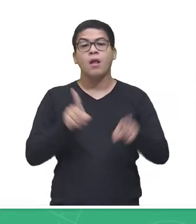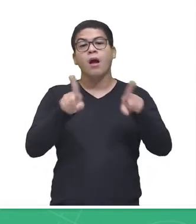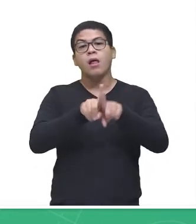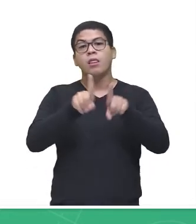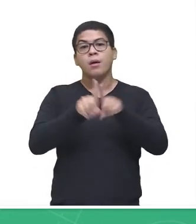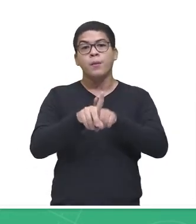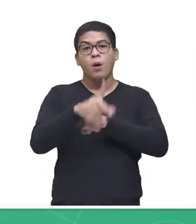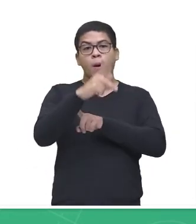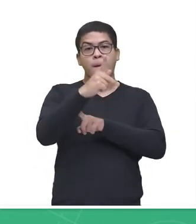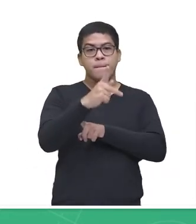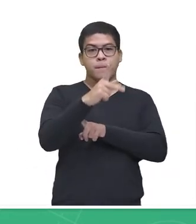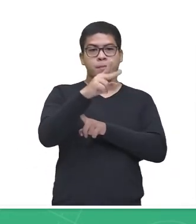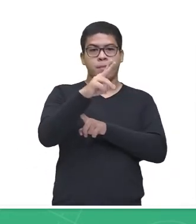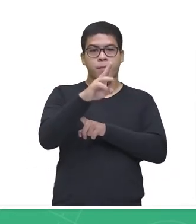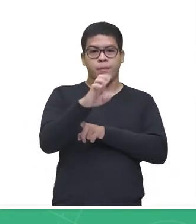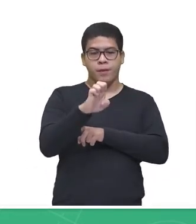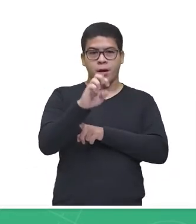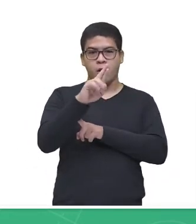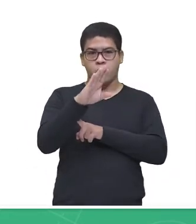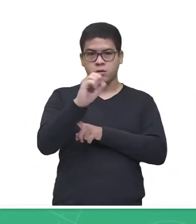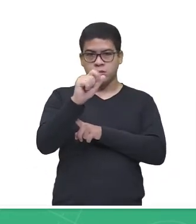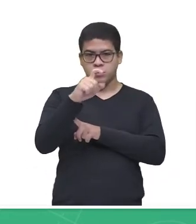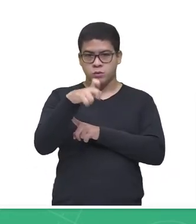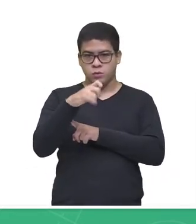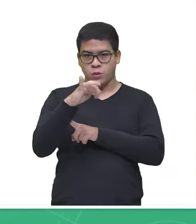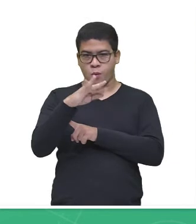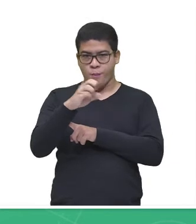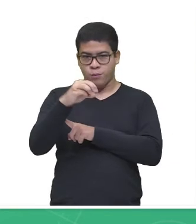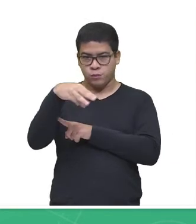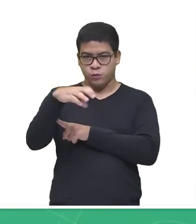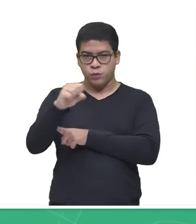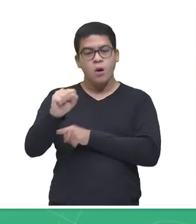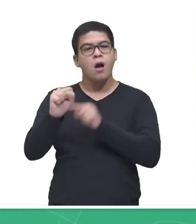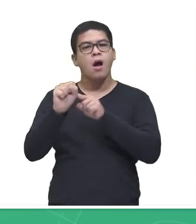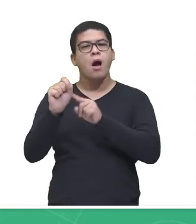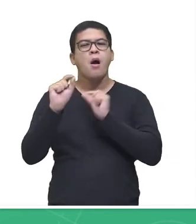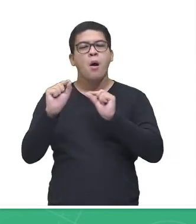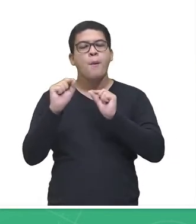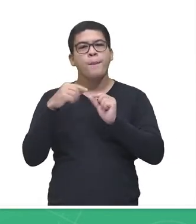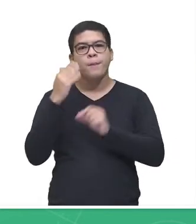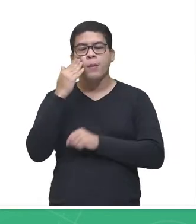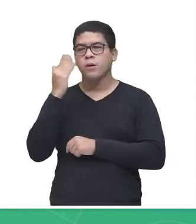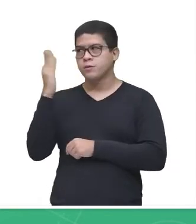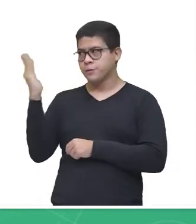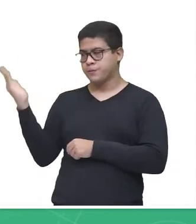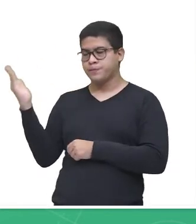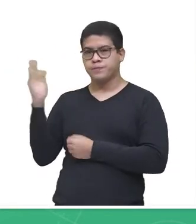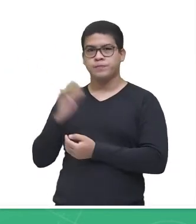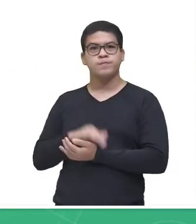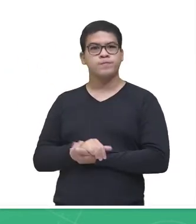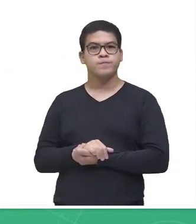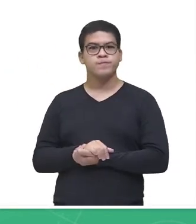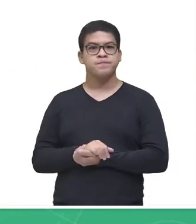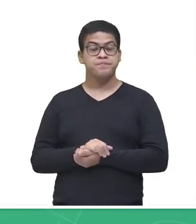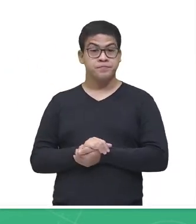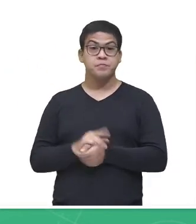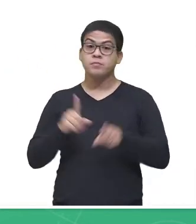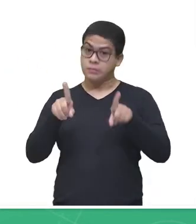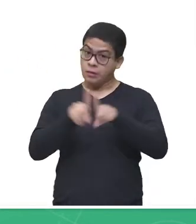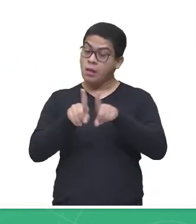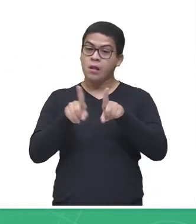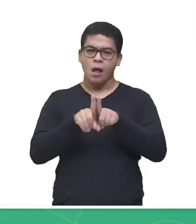A outra que a gente vai ver aí são os peroxissomos, que são organelas, né, que são membranosas também vão ter